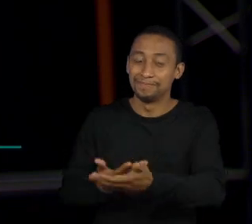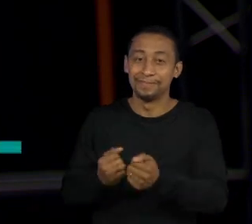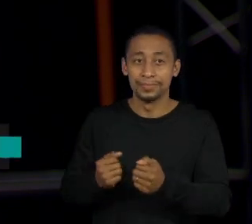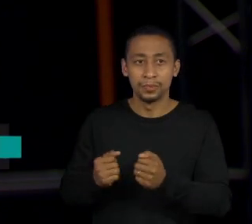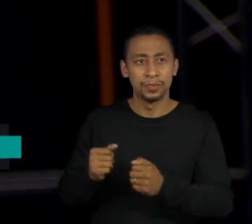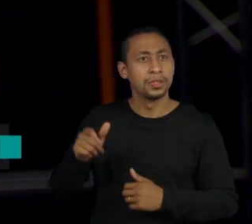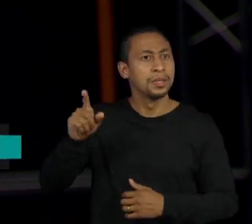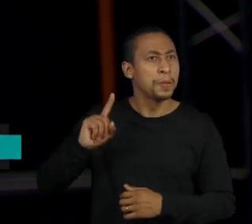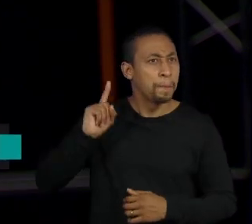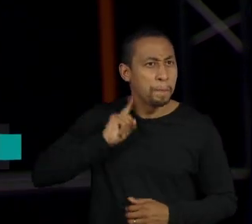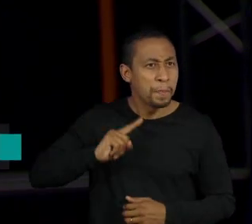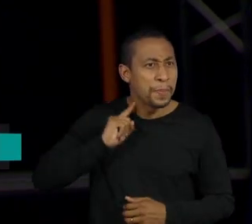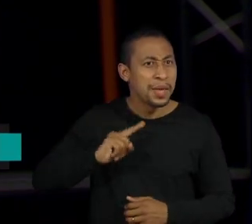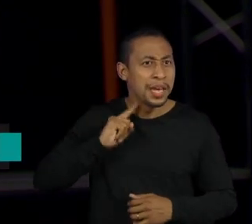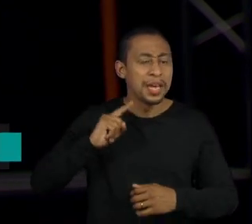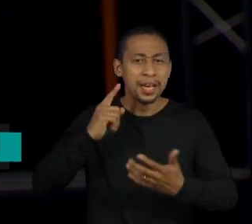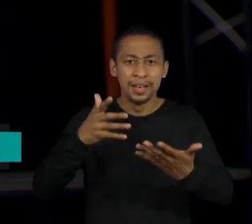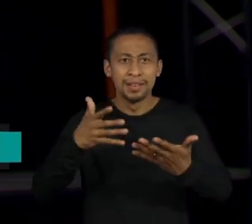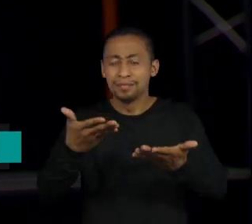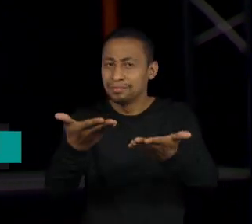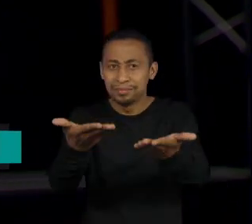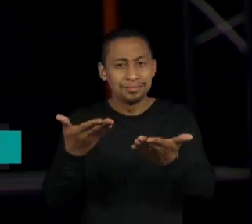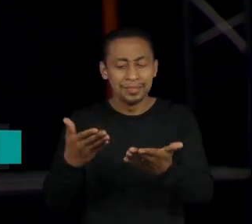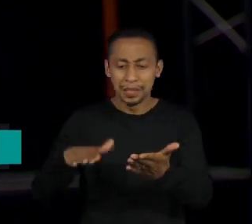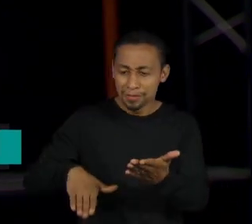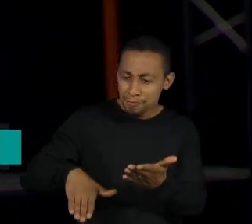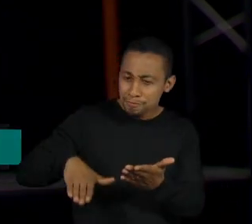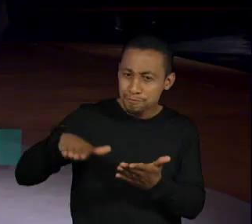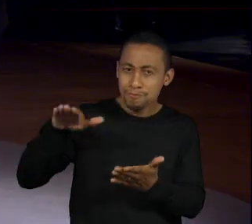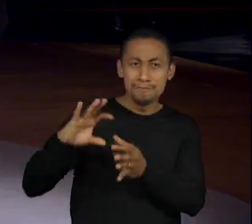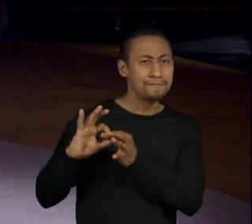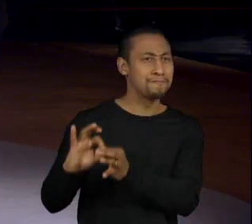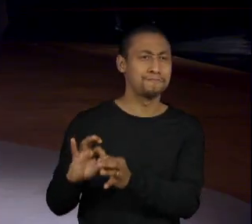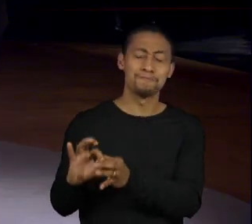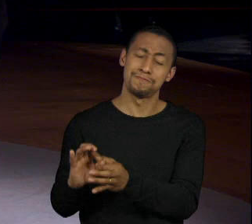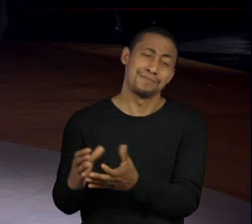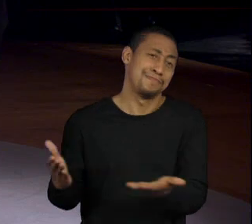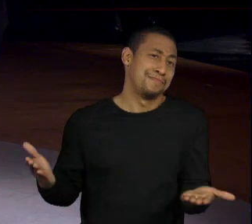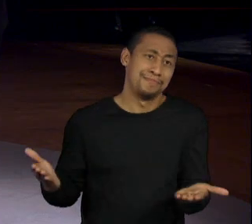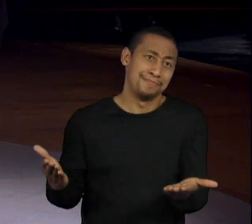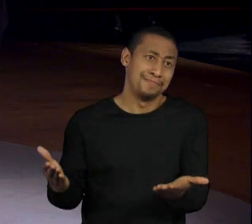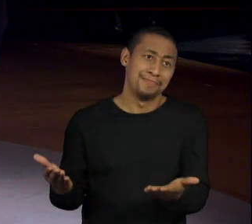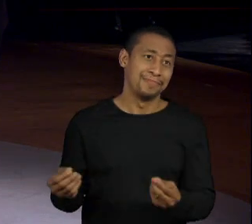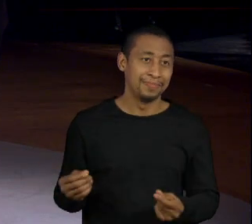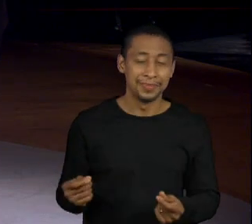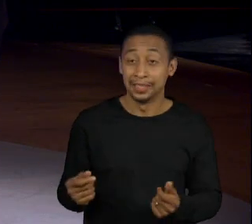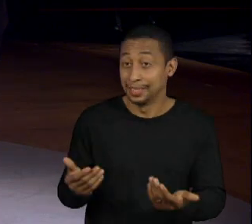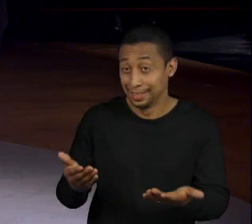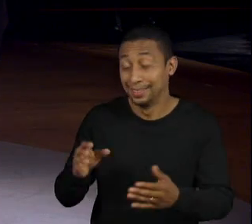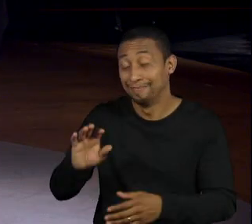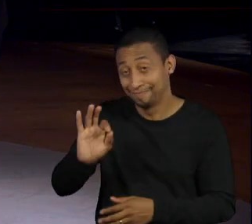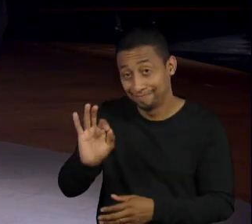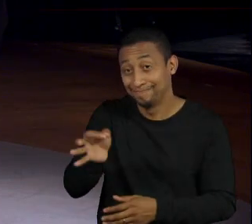Minas, né, ao teu redor, na tua vida, não tem como, né? Agora não tem jeito.